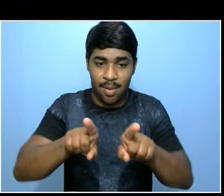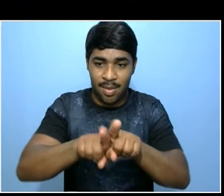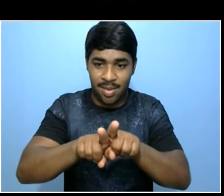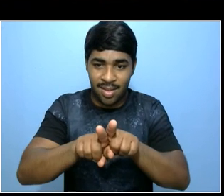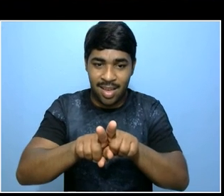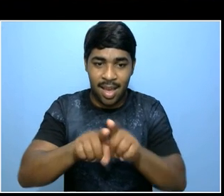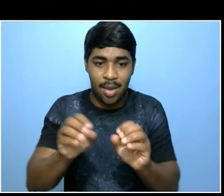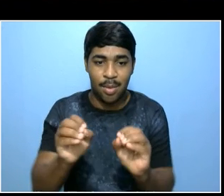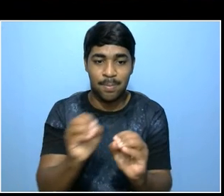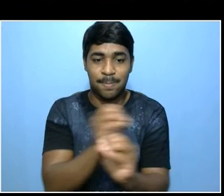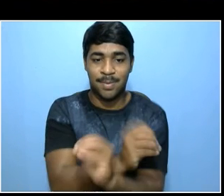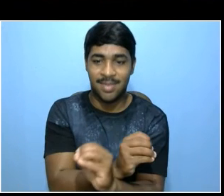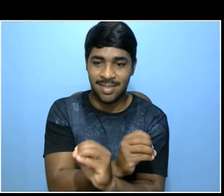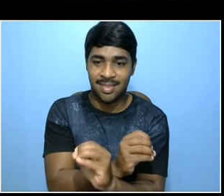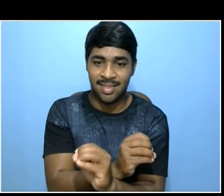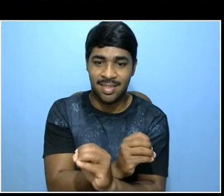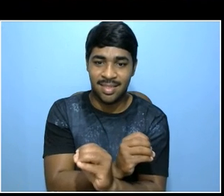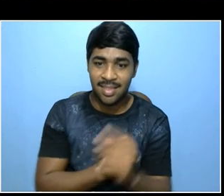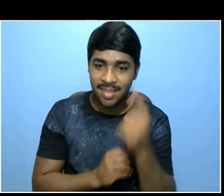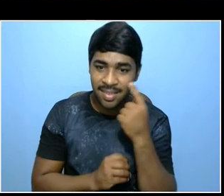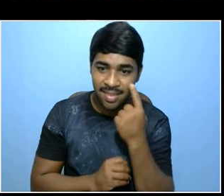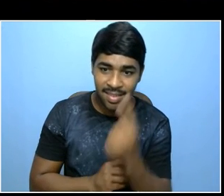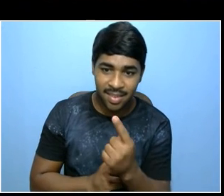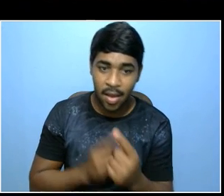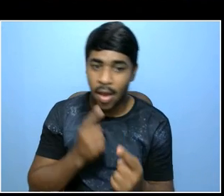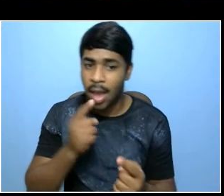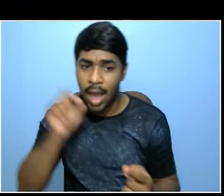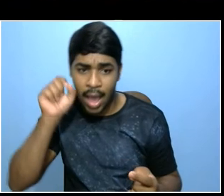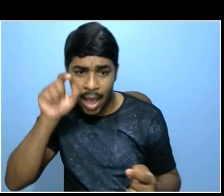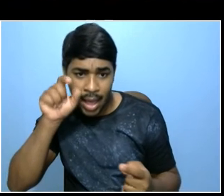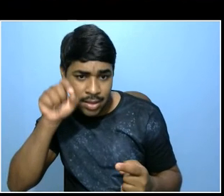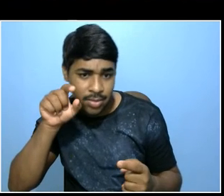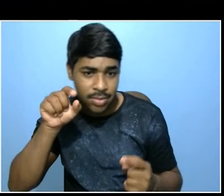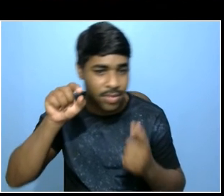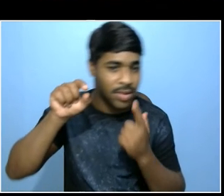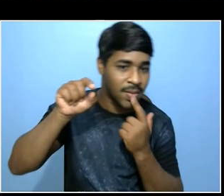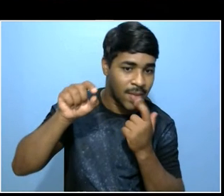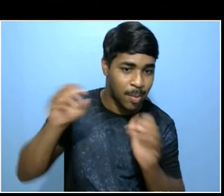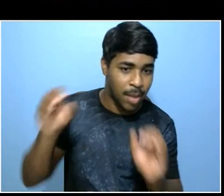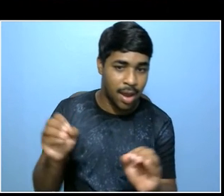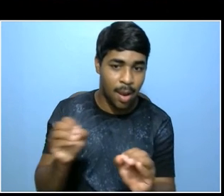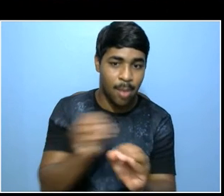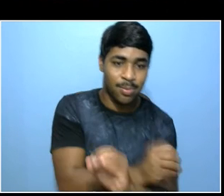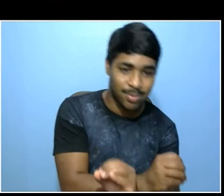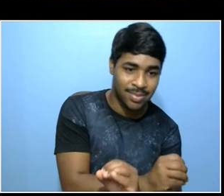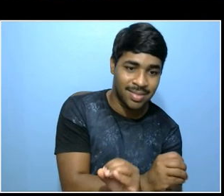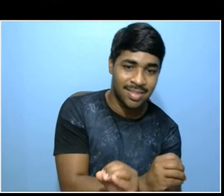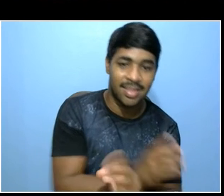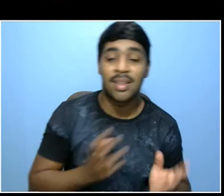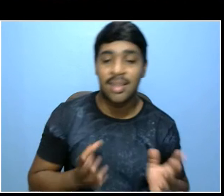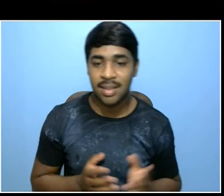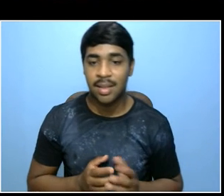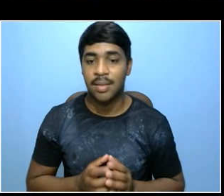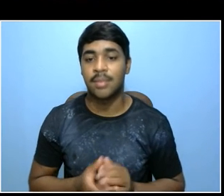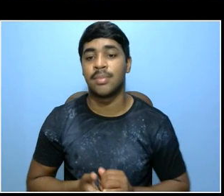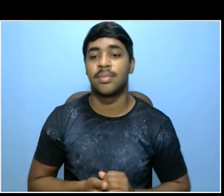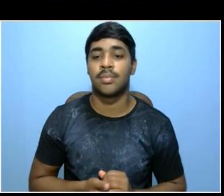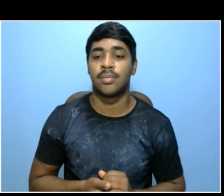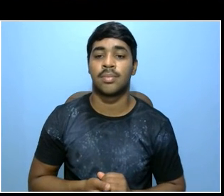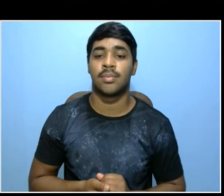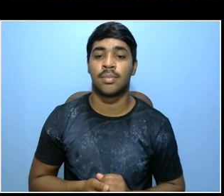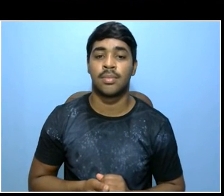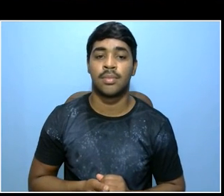tá? Então, esse micronúcleo, ele vai para o DNA, né? Então, eles trocando de micronúcleo, o que vai acontecer? Vai ocorrer